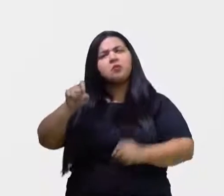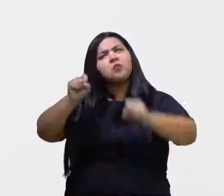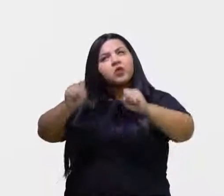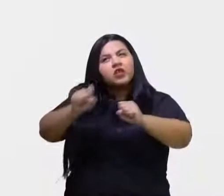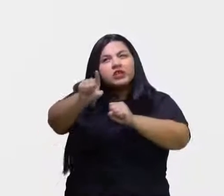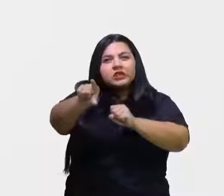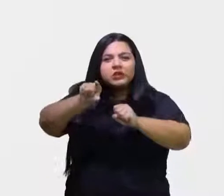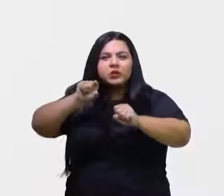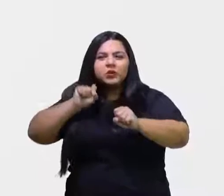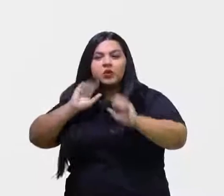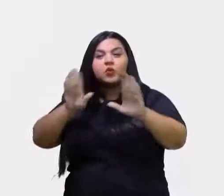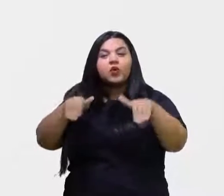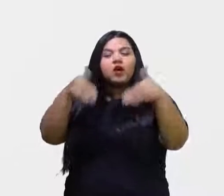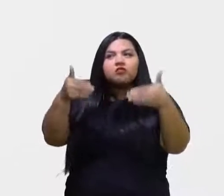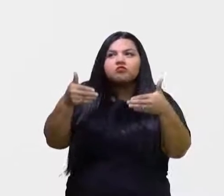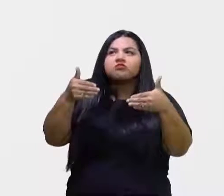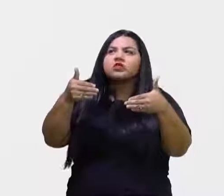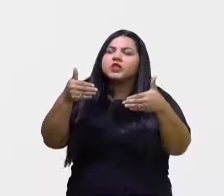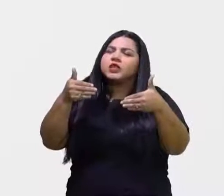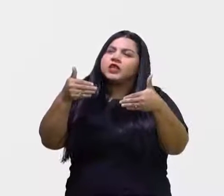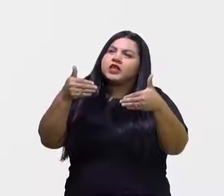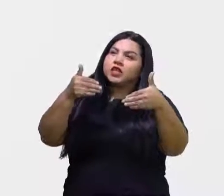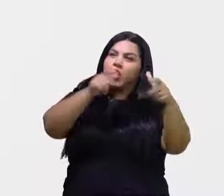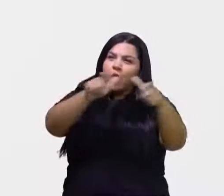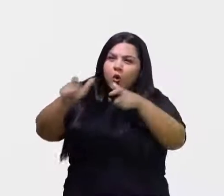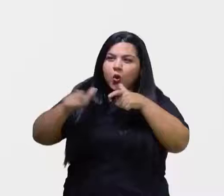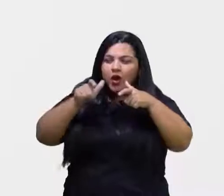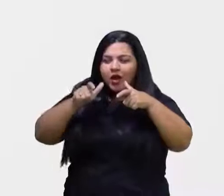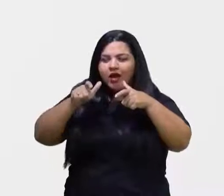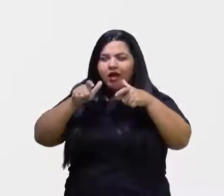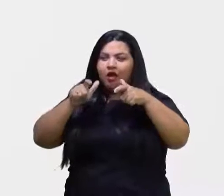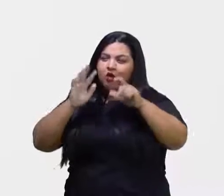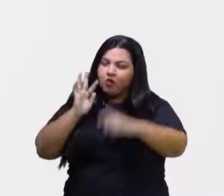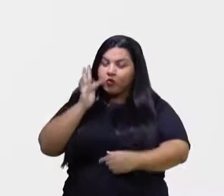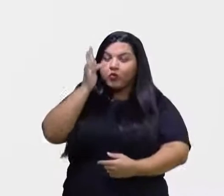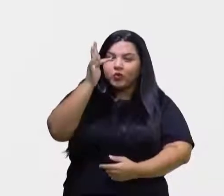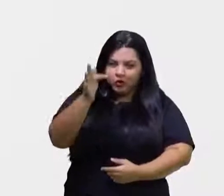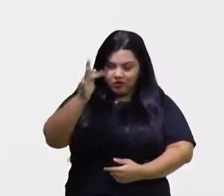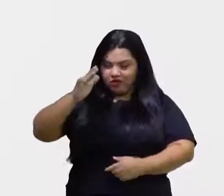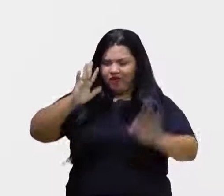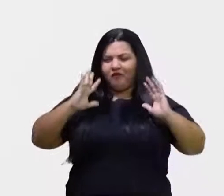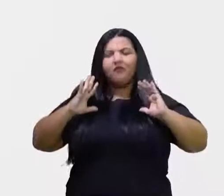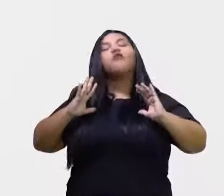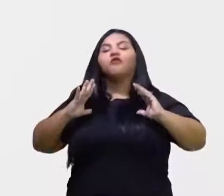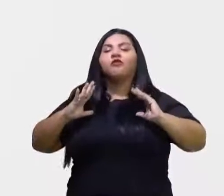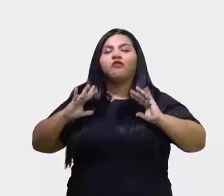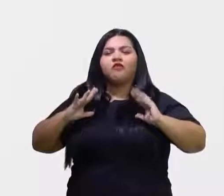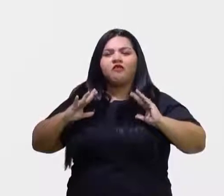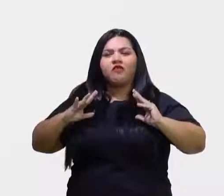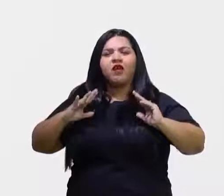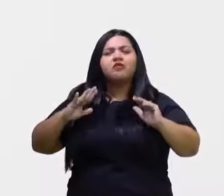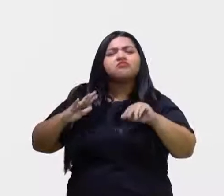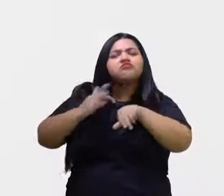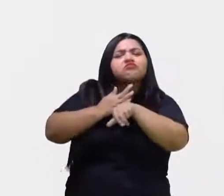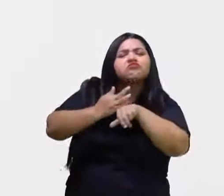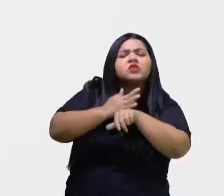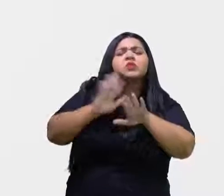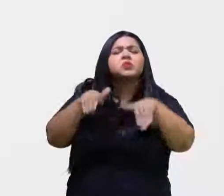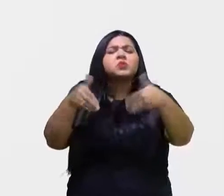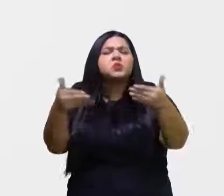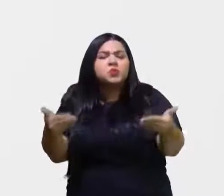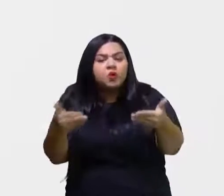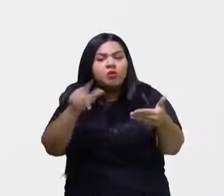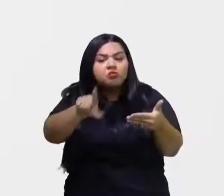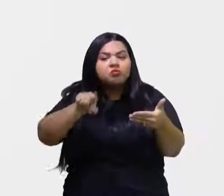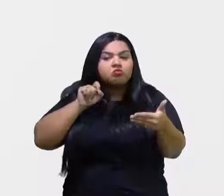pudesse escolher qual seria o destino das suas próximas férias, vamos imaginar aí, se você